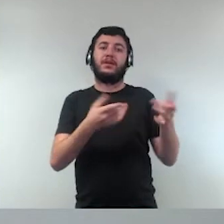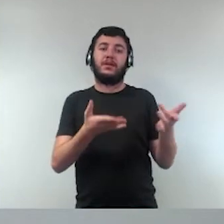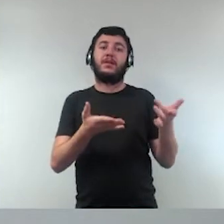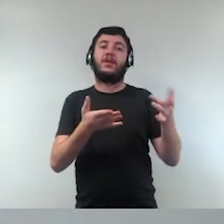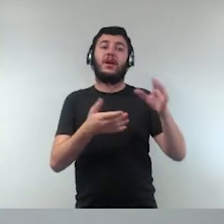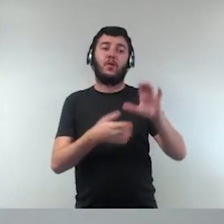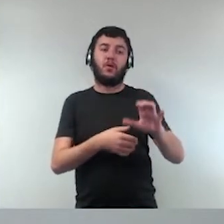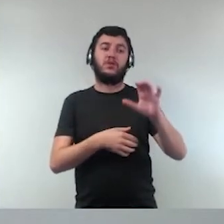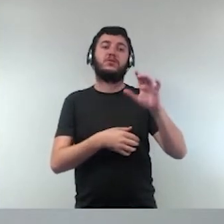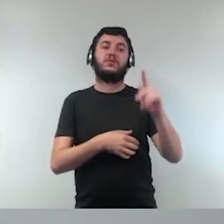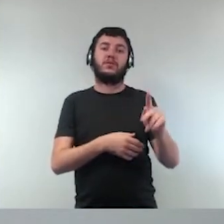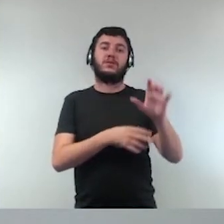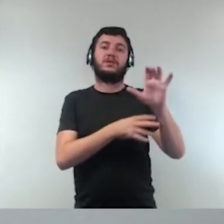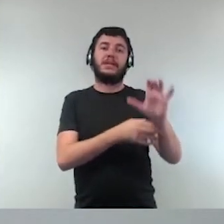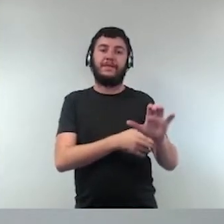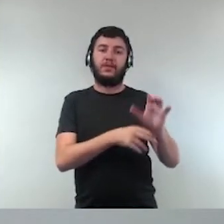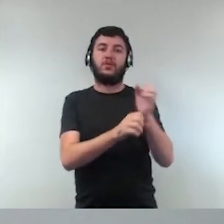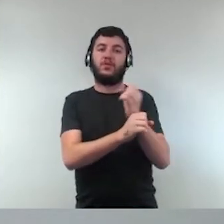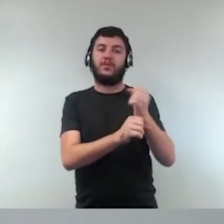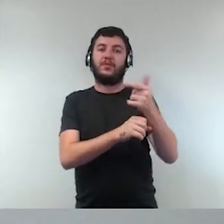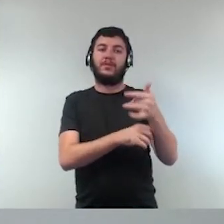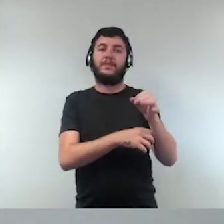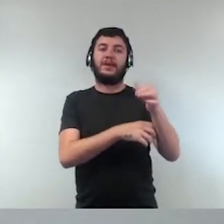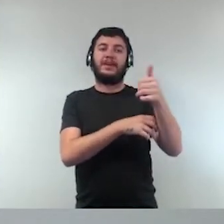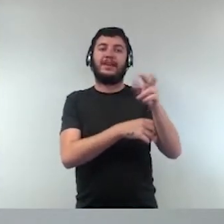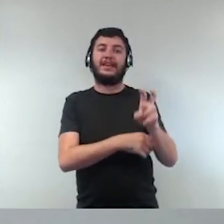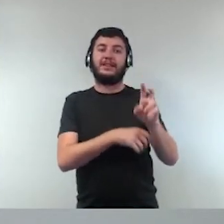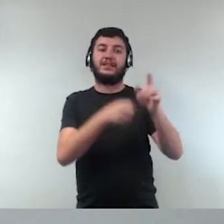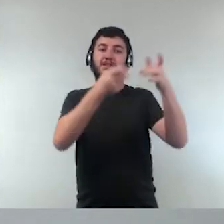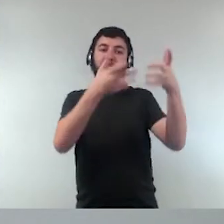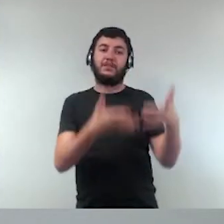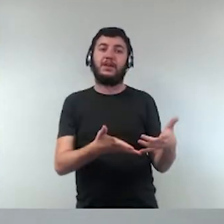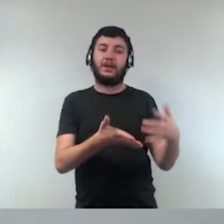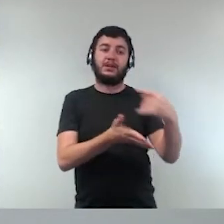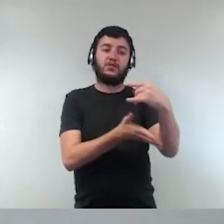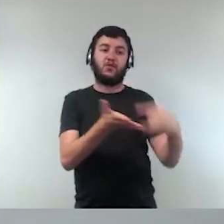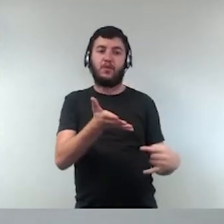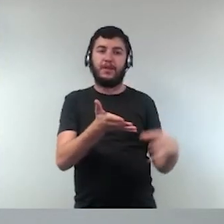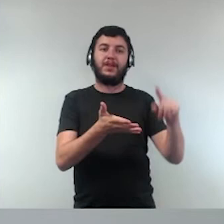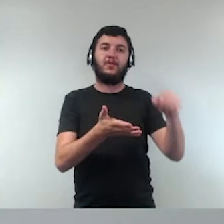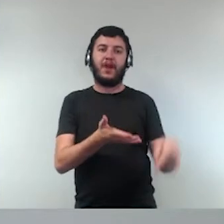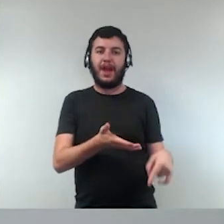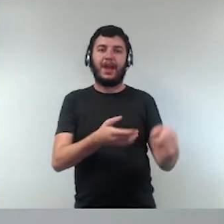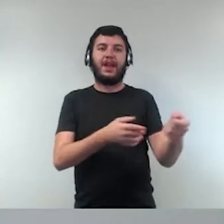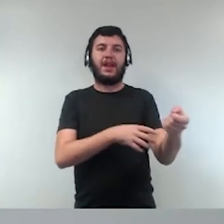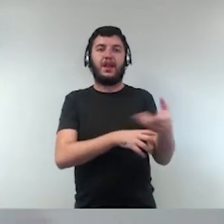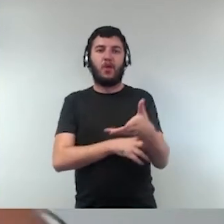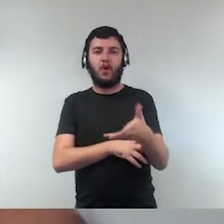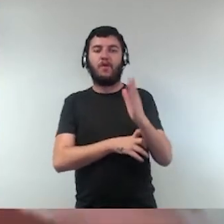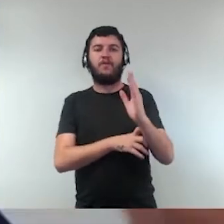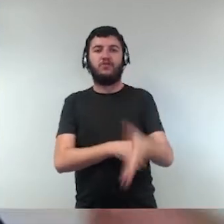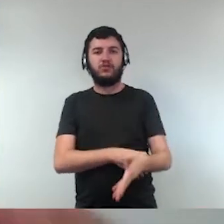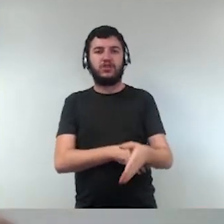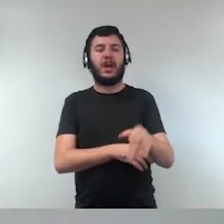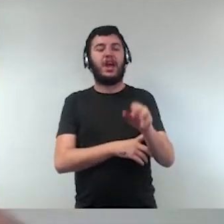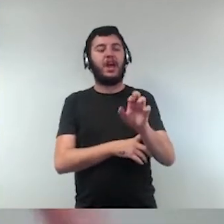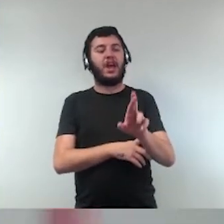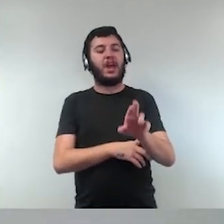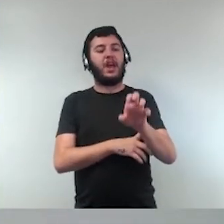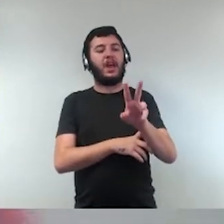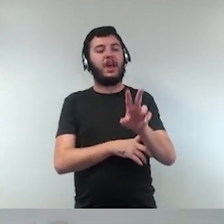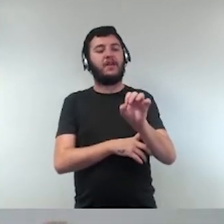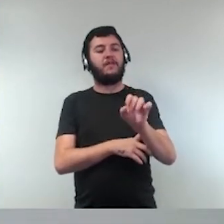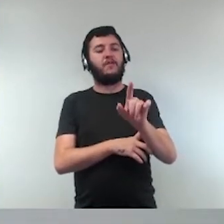Civil 2015. Esse código que eu diria que, em certa medida, é revolucionário exatamente nessa proporção em que ele